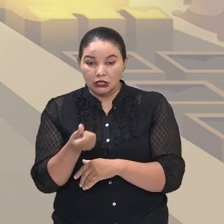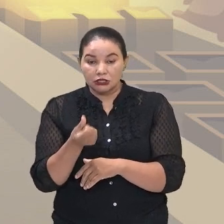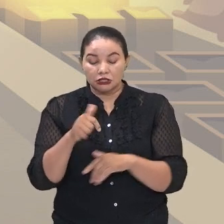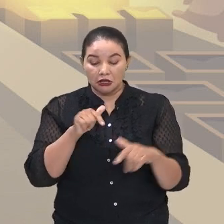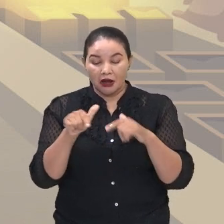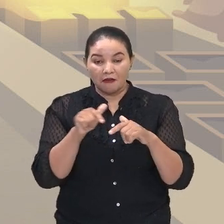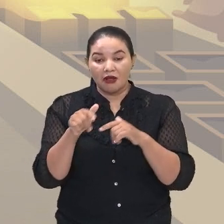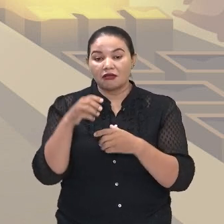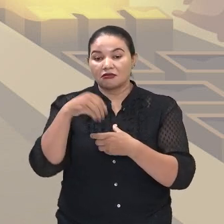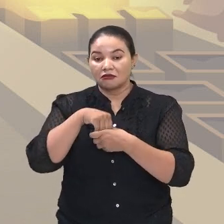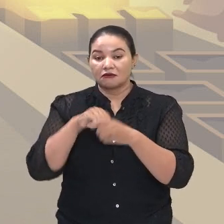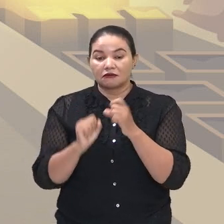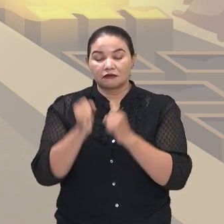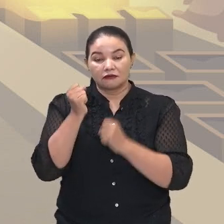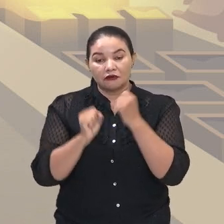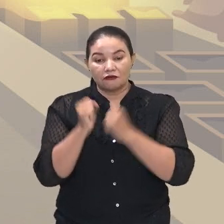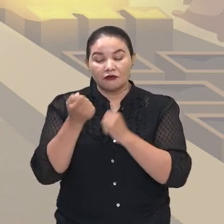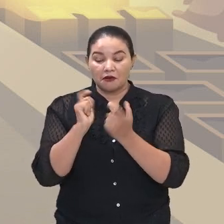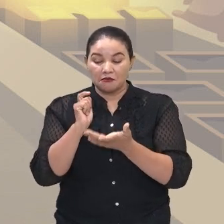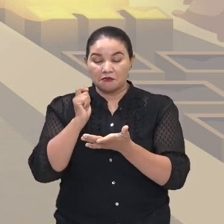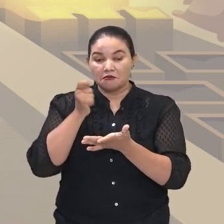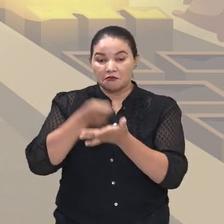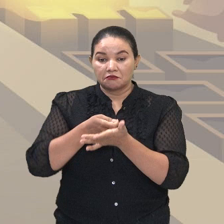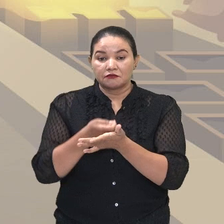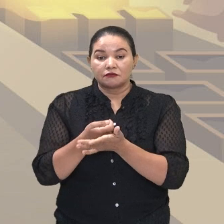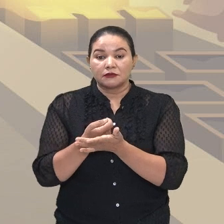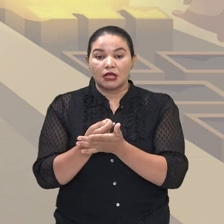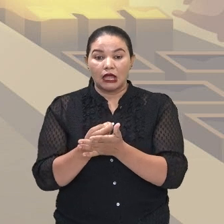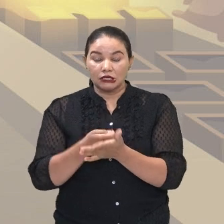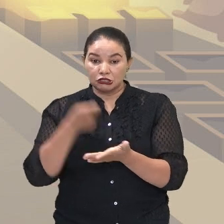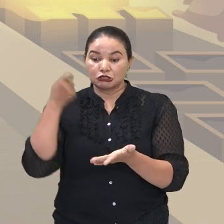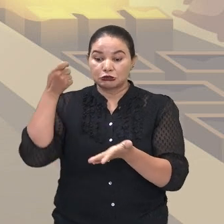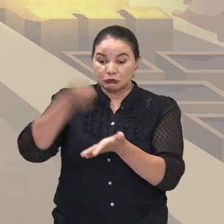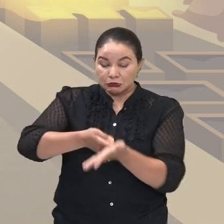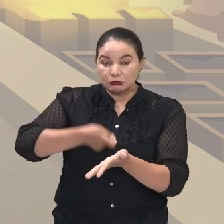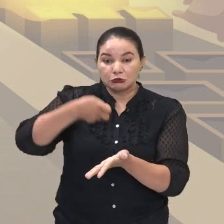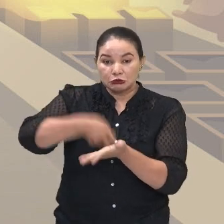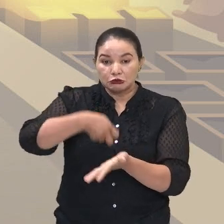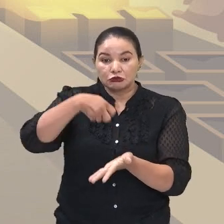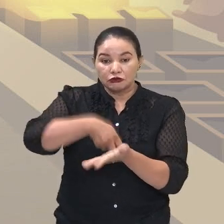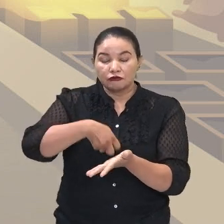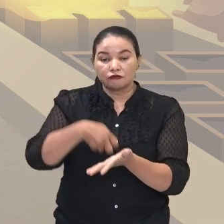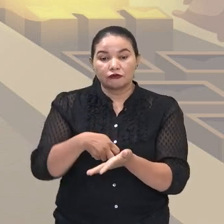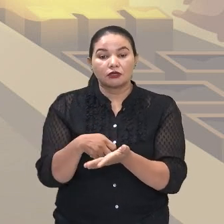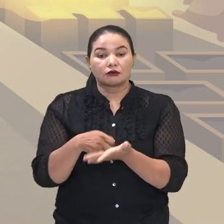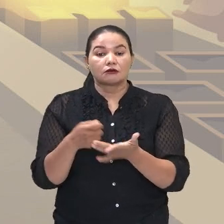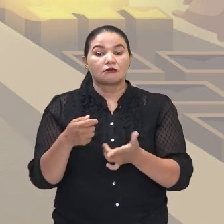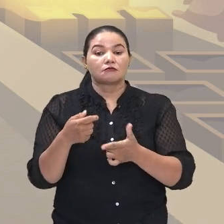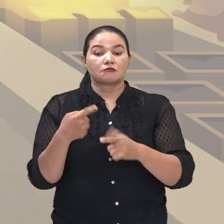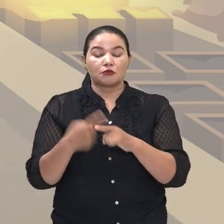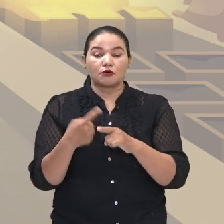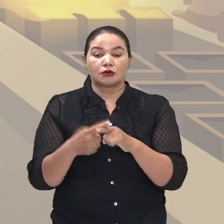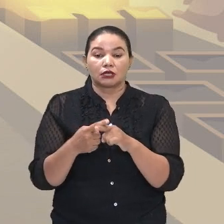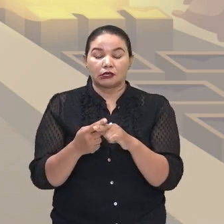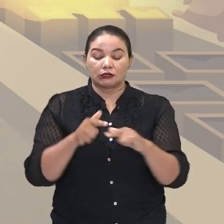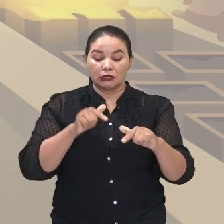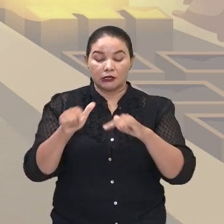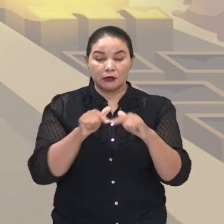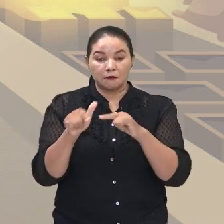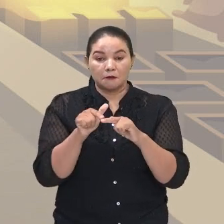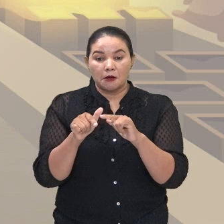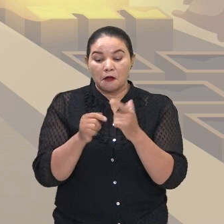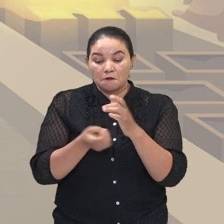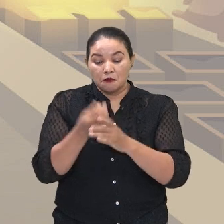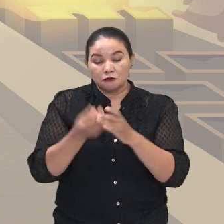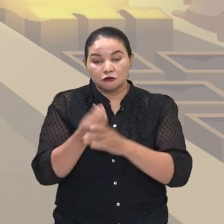fábricas e muitas vezes recebiam castigos físicos em casos de punição por falta de produtividade ou